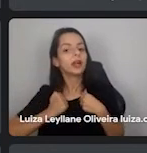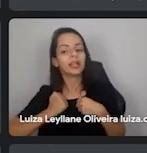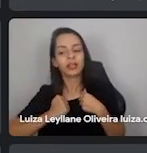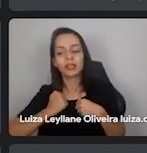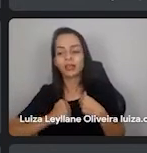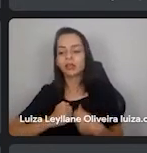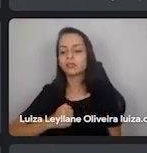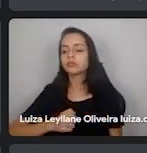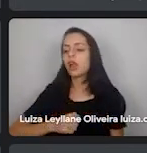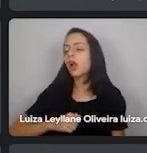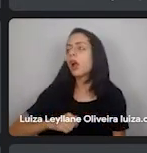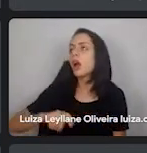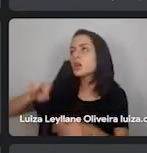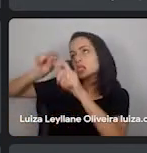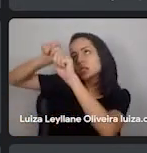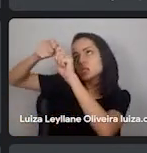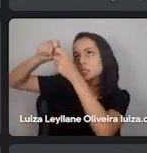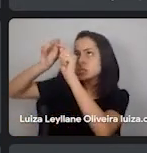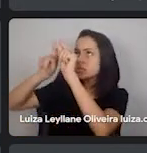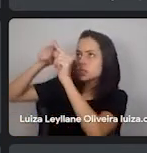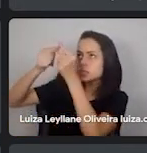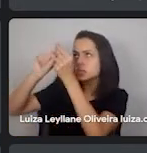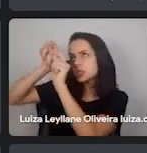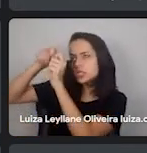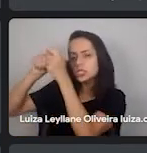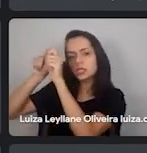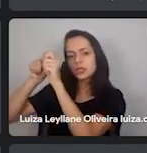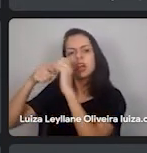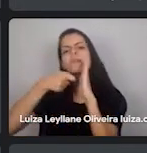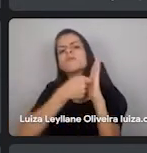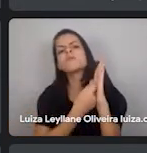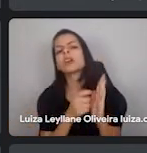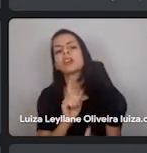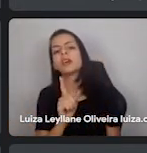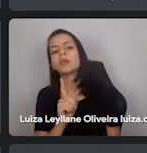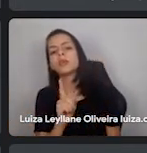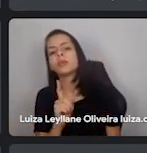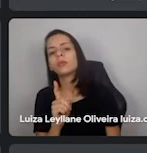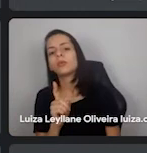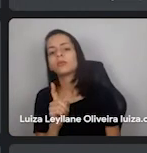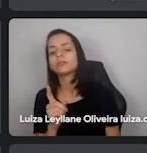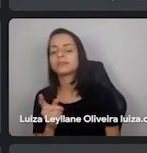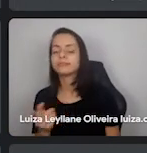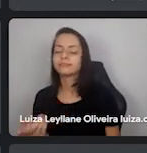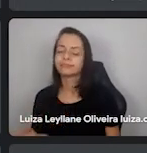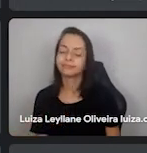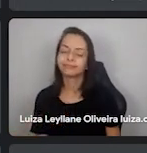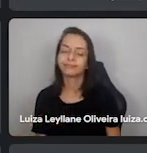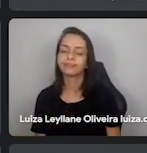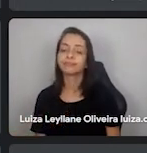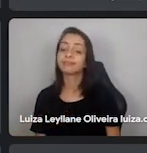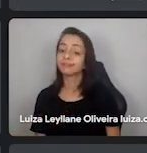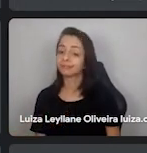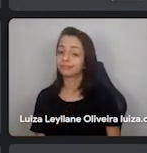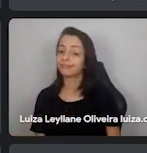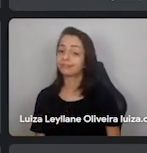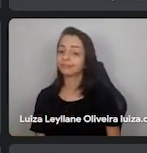Você vê, hoje em dia, o quê? Em 2019, houve